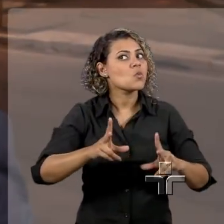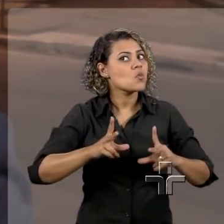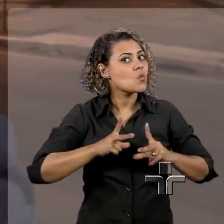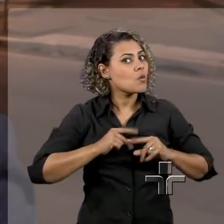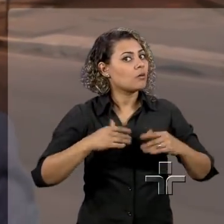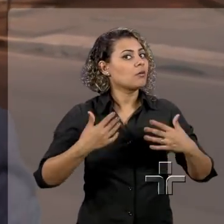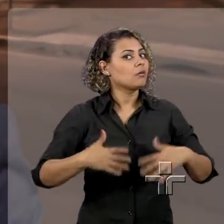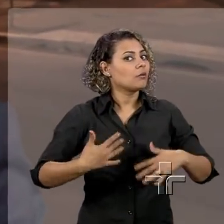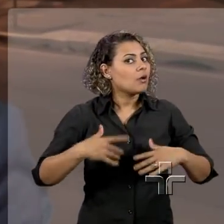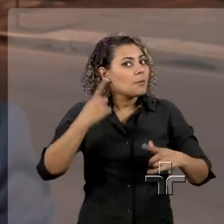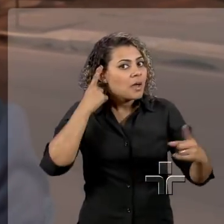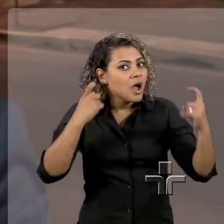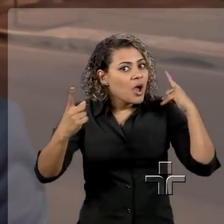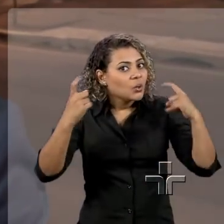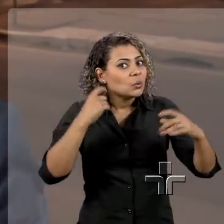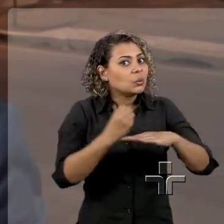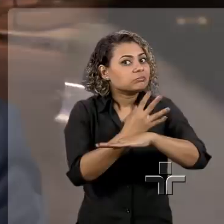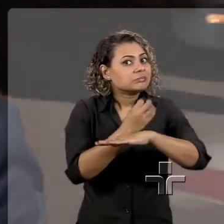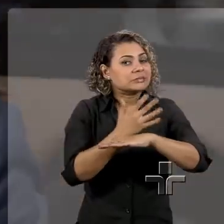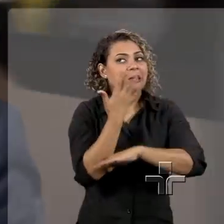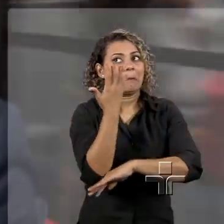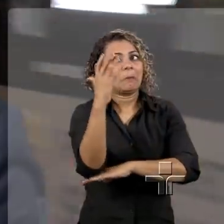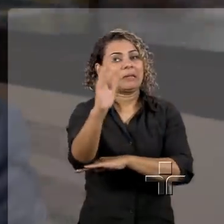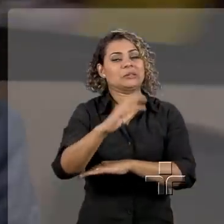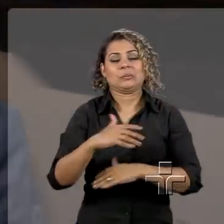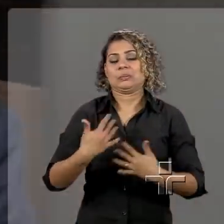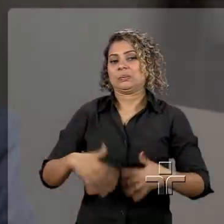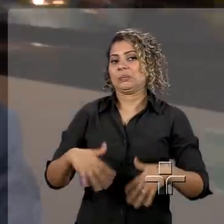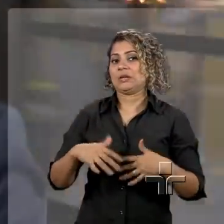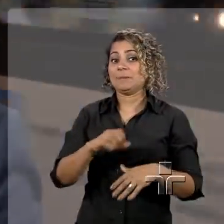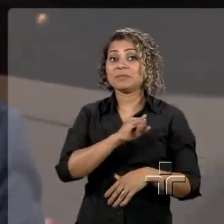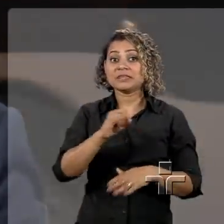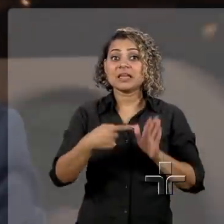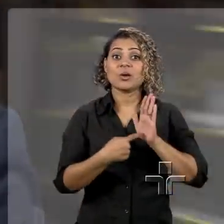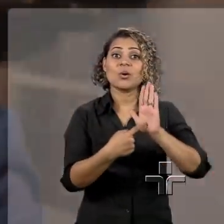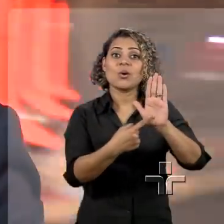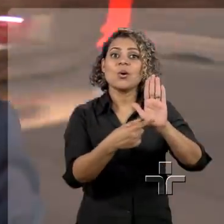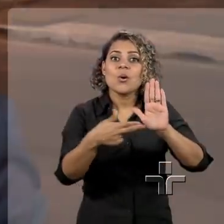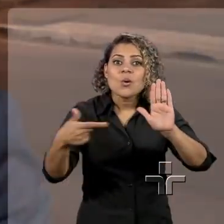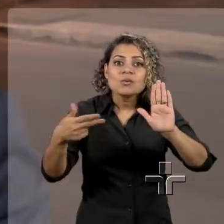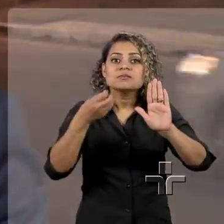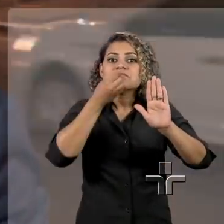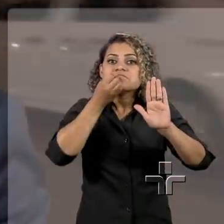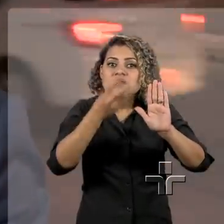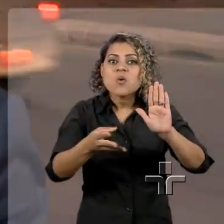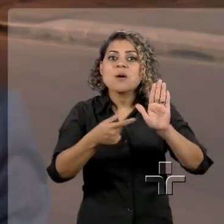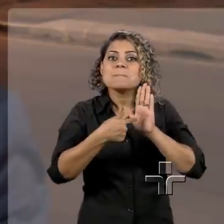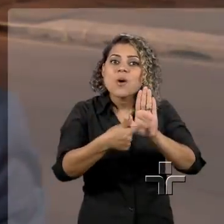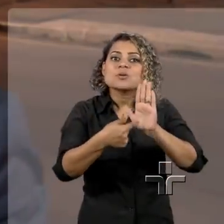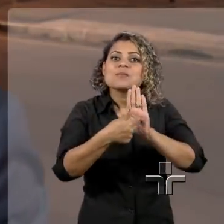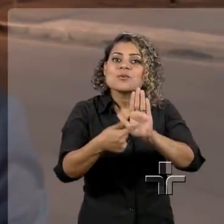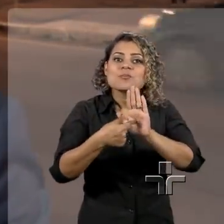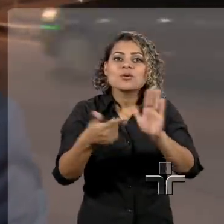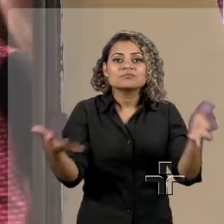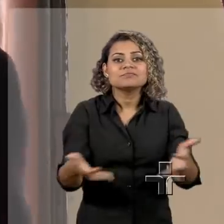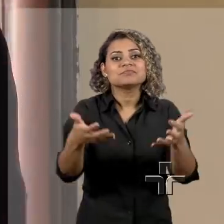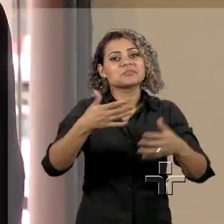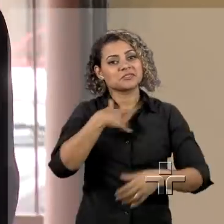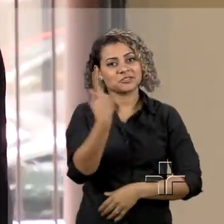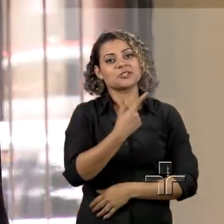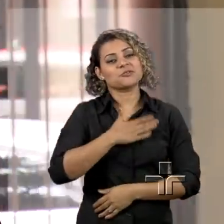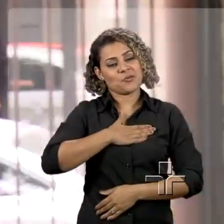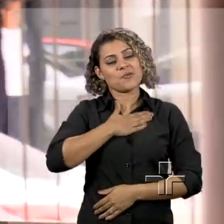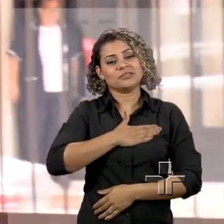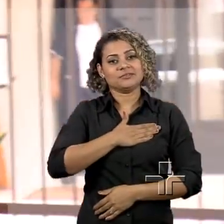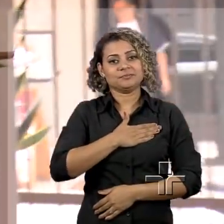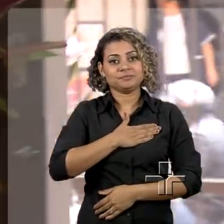questão, né, de meio ambiente, enfim. Acho que quanto mais coisas parecidas com essa, a gente vai gostar, né? A